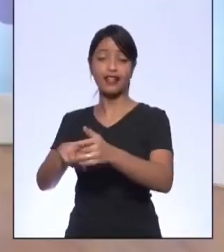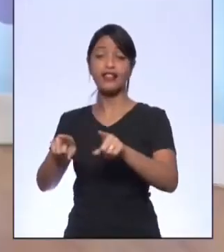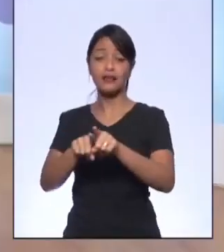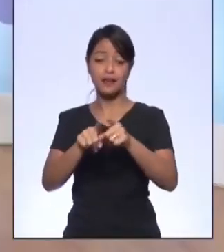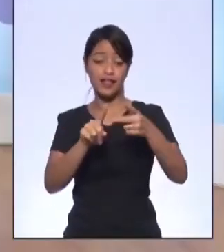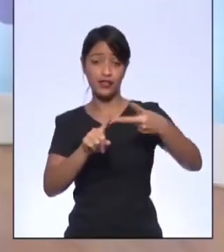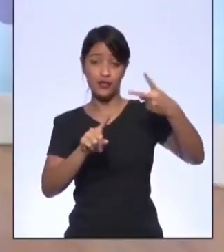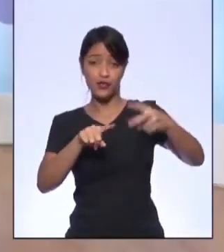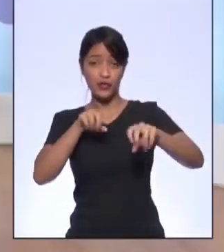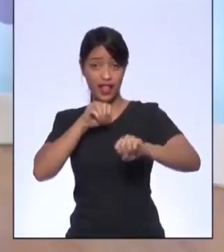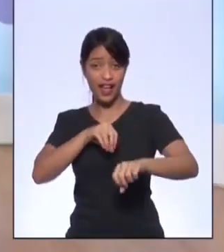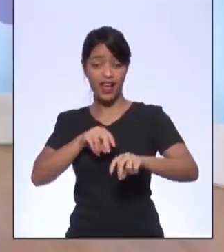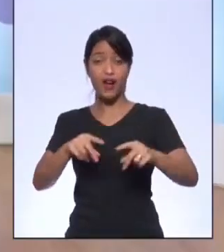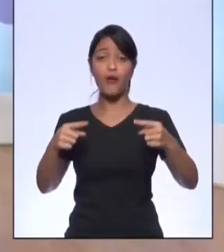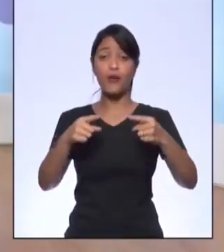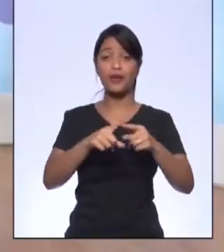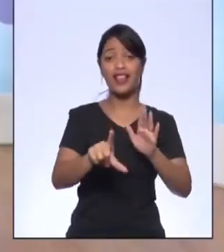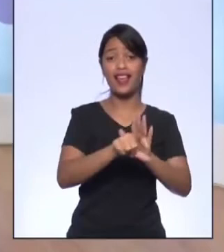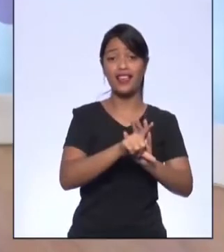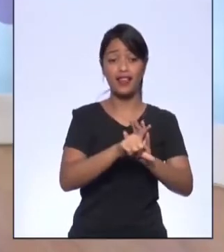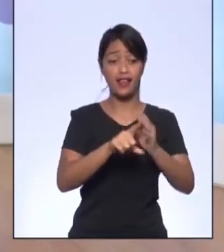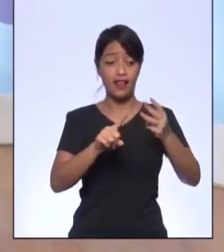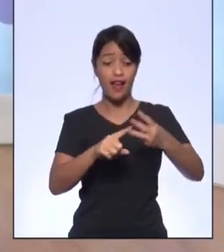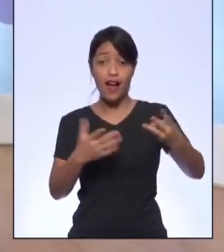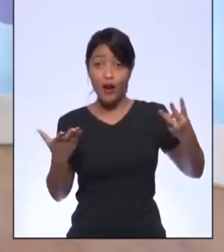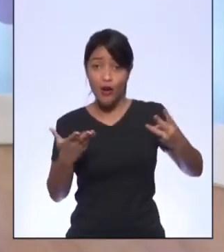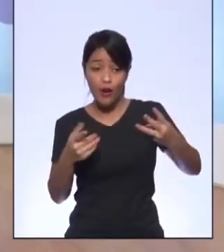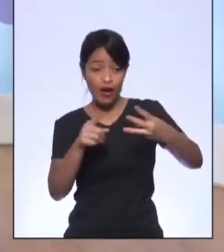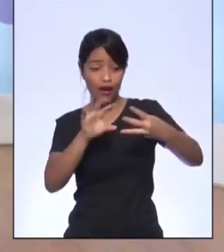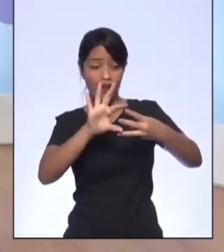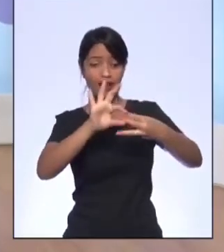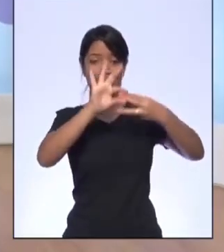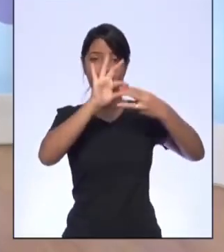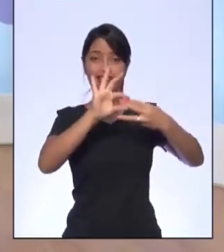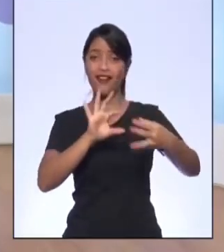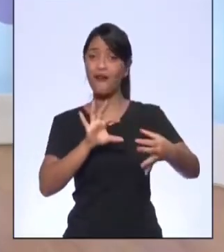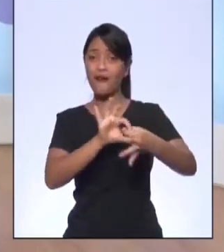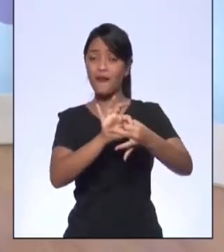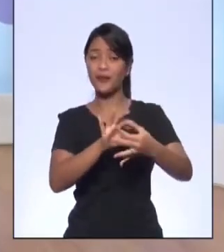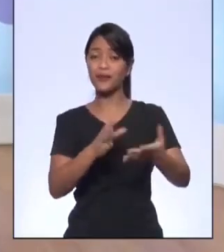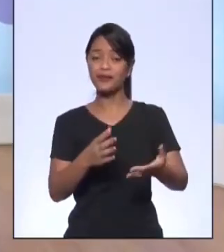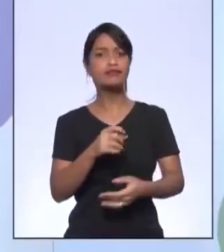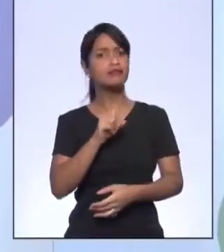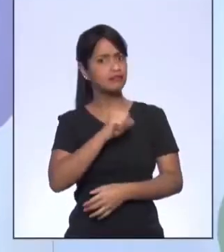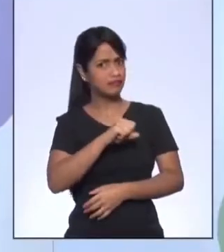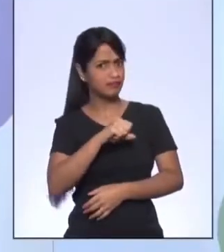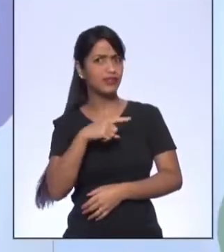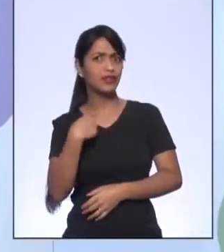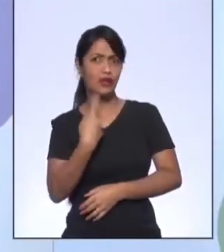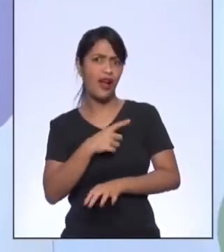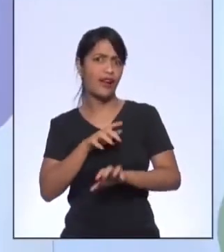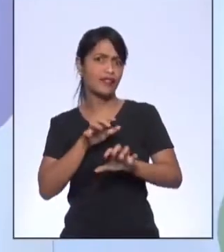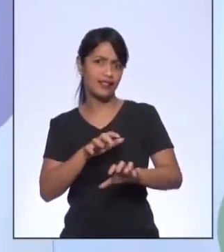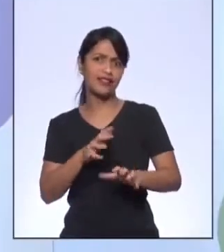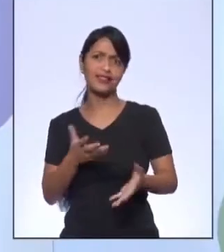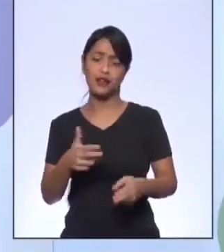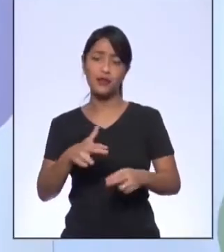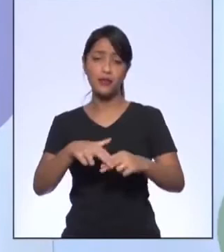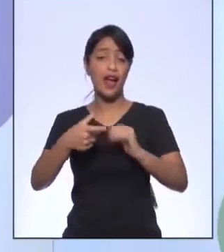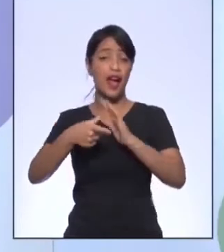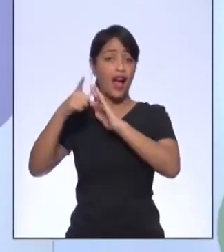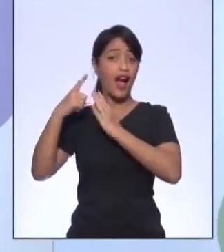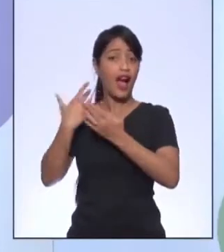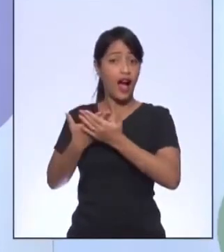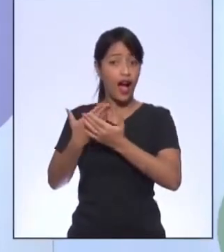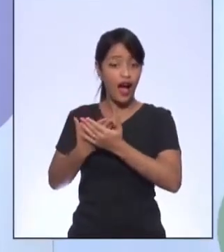amplia perfeitamente essa carta. Muito A gente fez nessa sequência exatamente para dar certo, né? Já que a gente muda o gênero, a gente continua com o